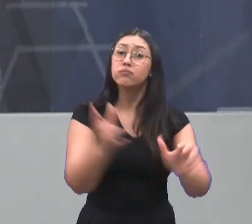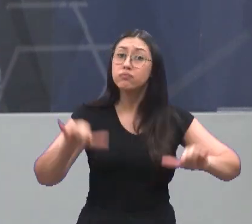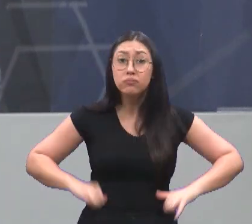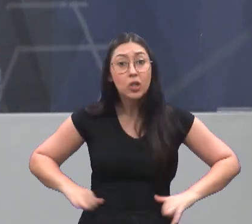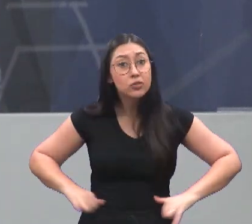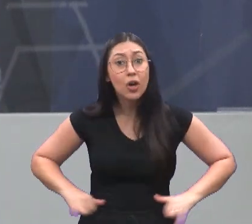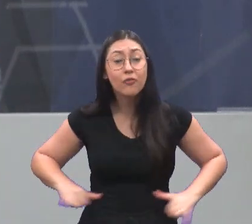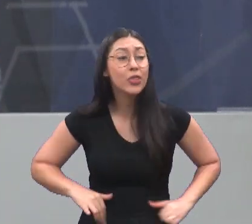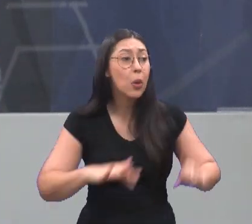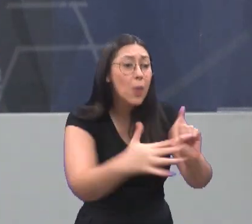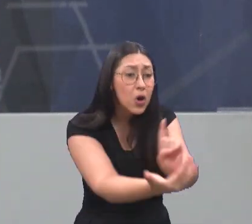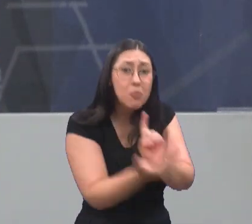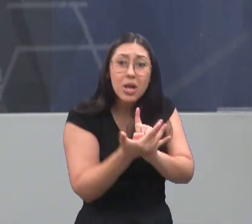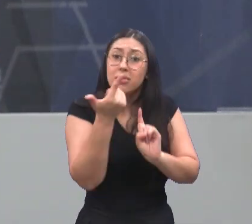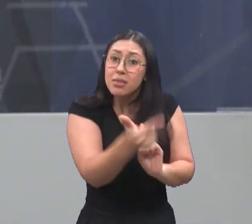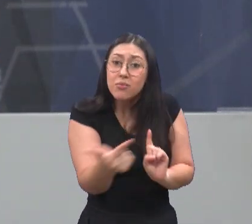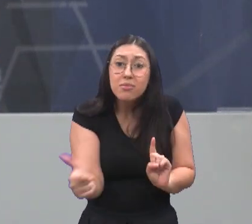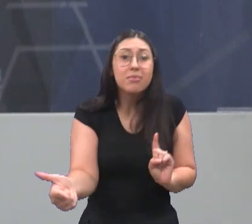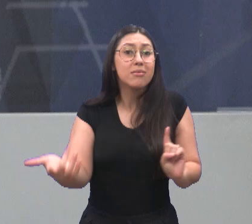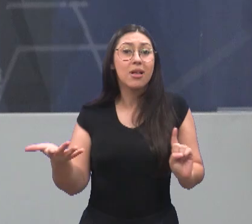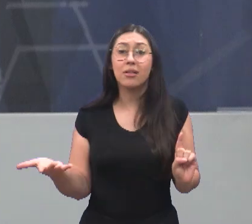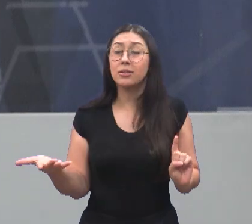tem um olhar...